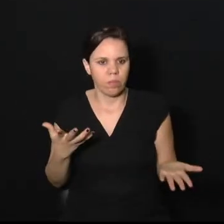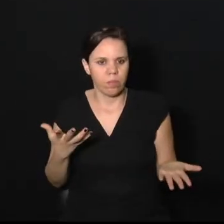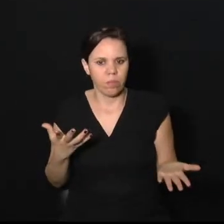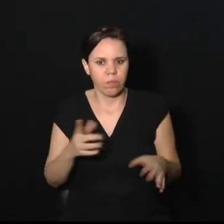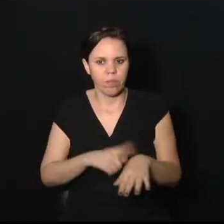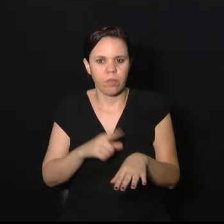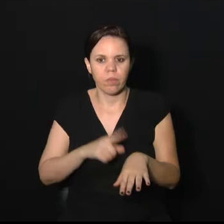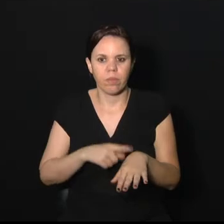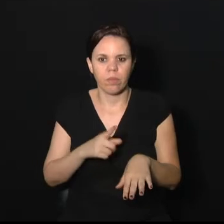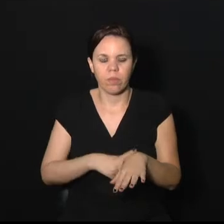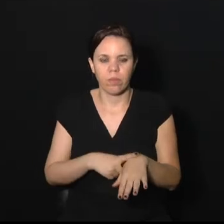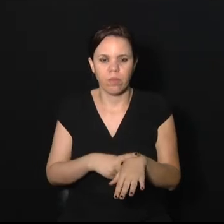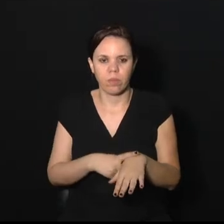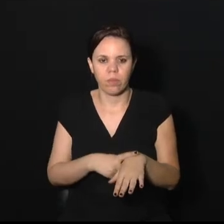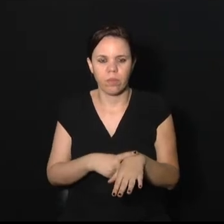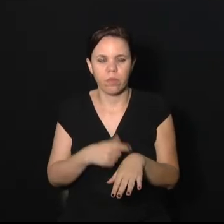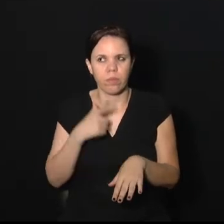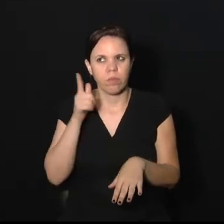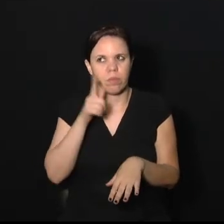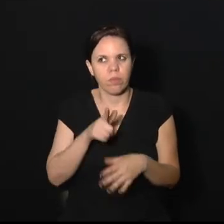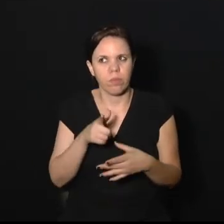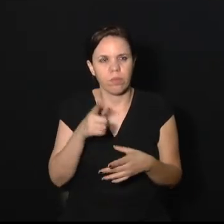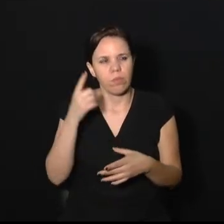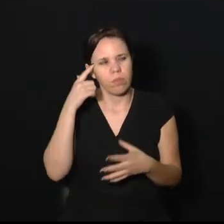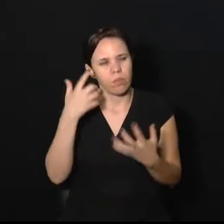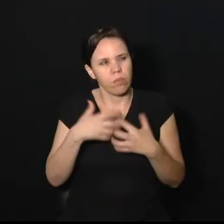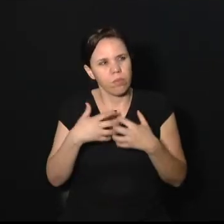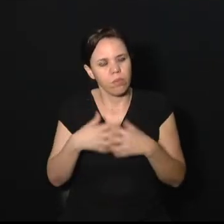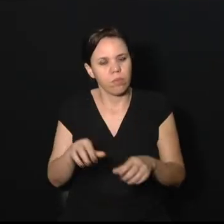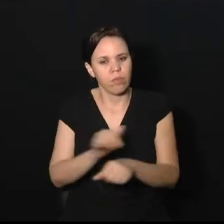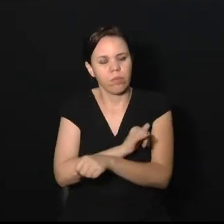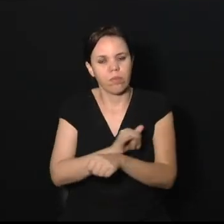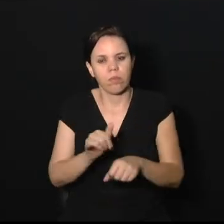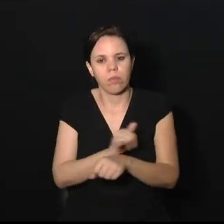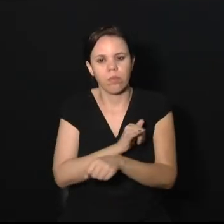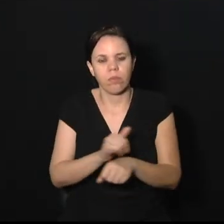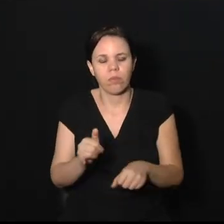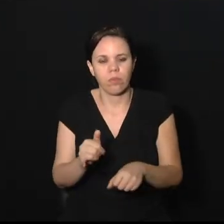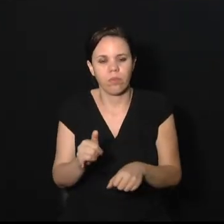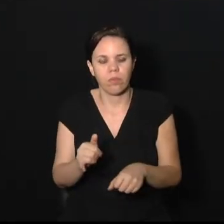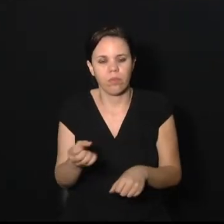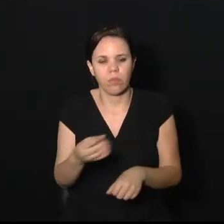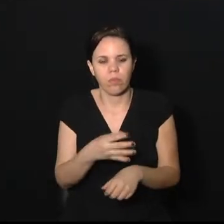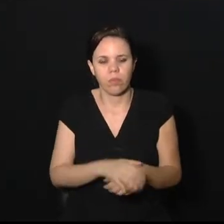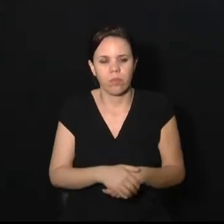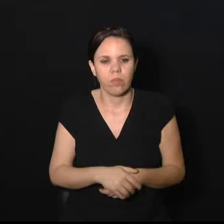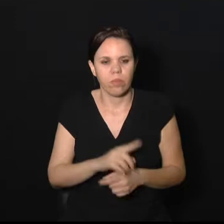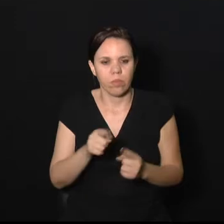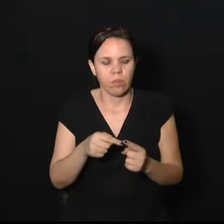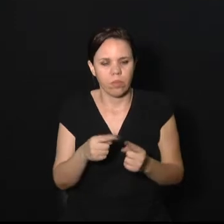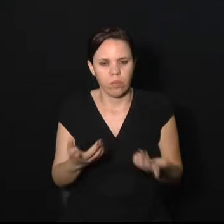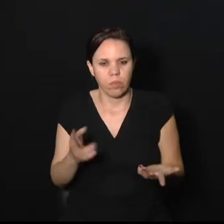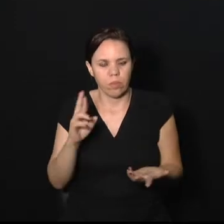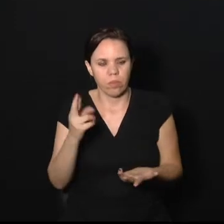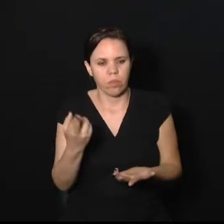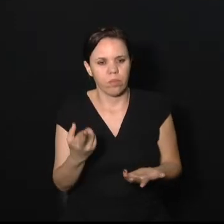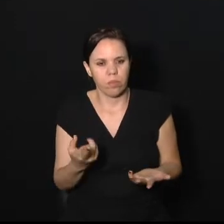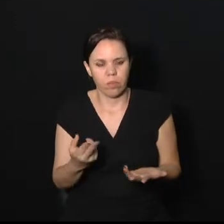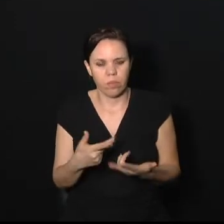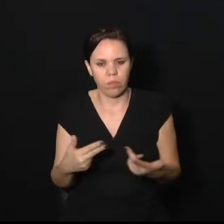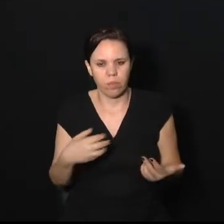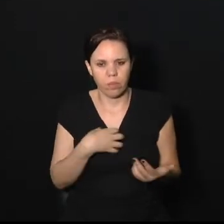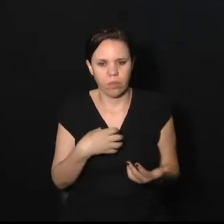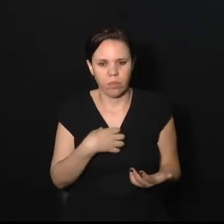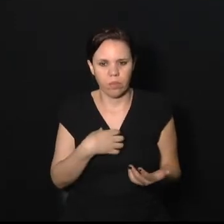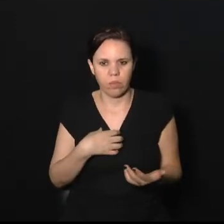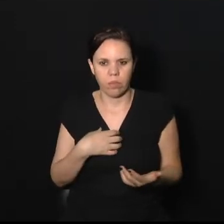hora. Eu já consigo moldar, fazer uma nova estratégia para poder atingir isso e resolver isso de uma maneira eu vou